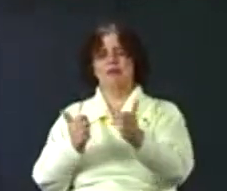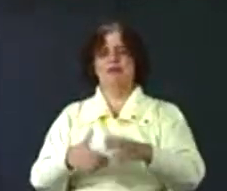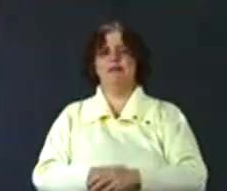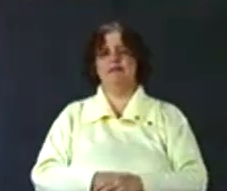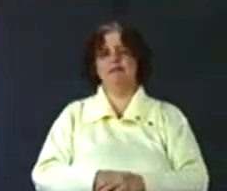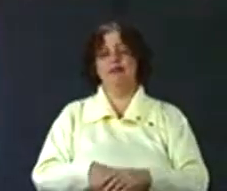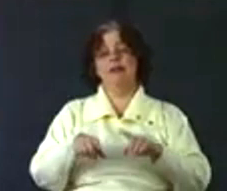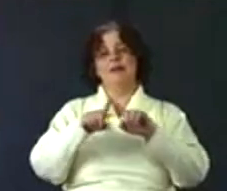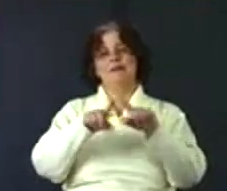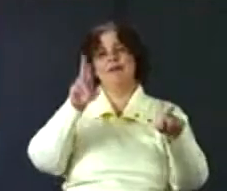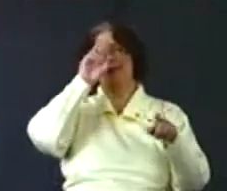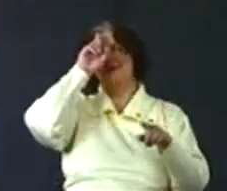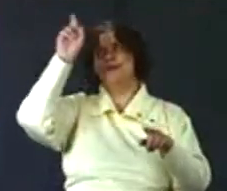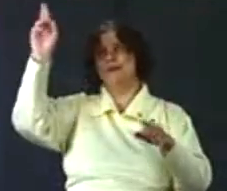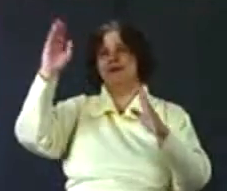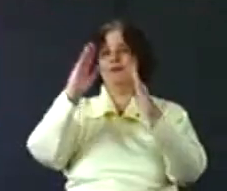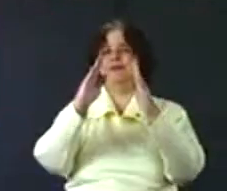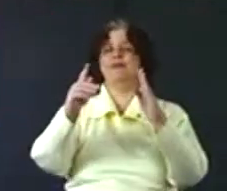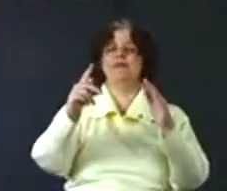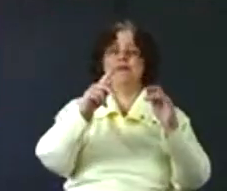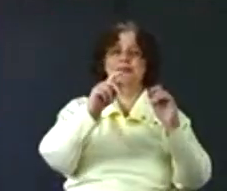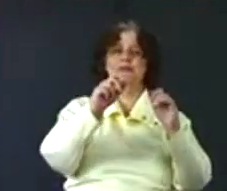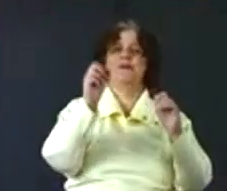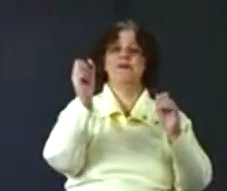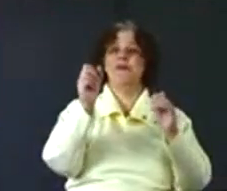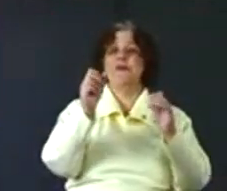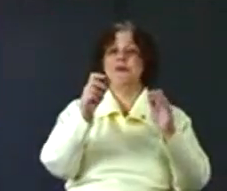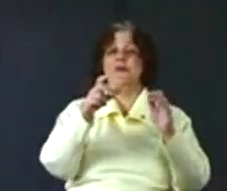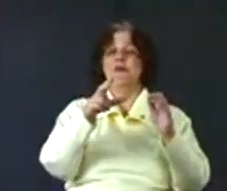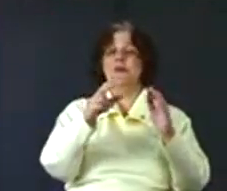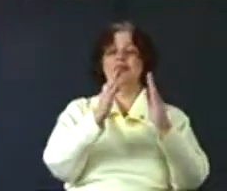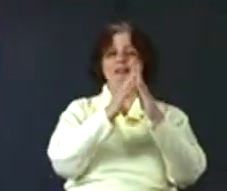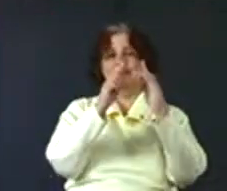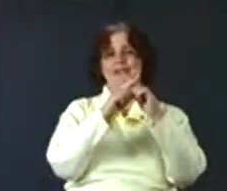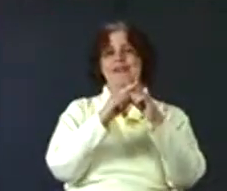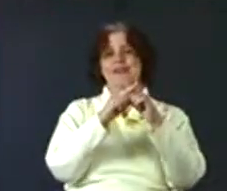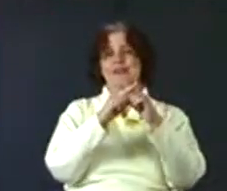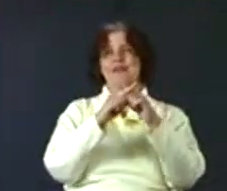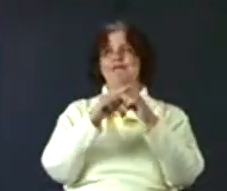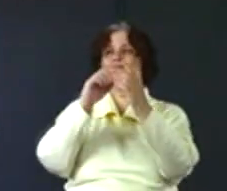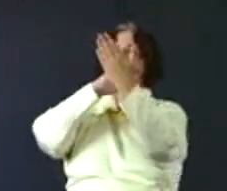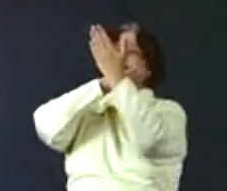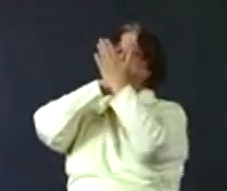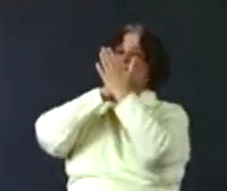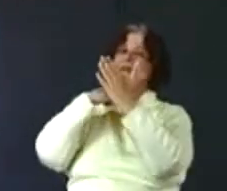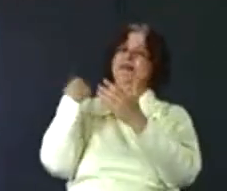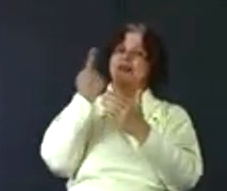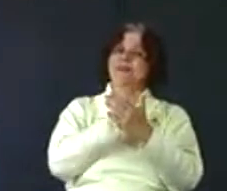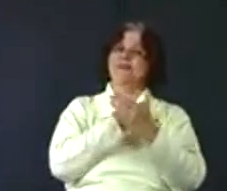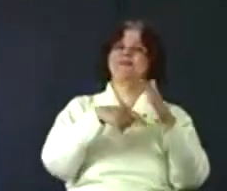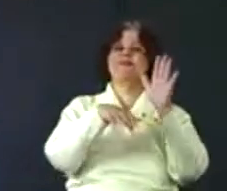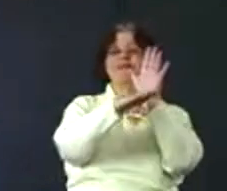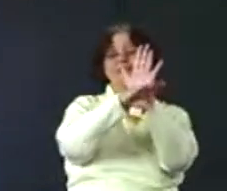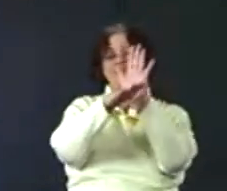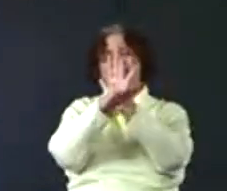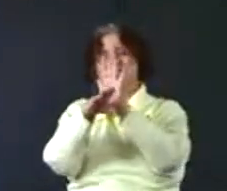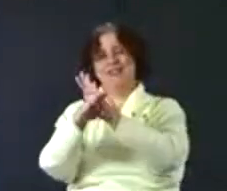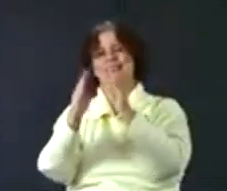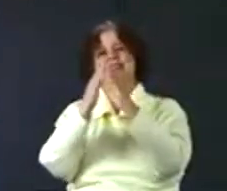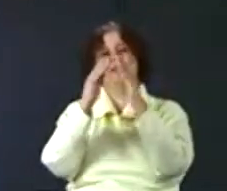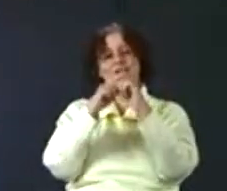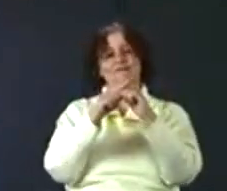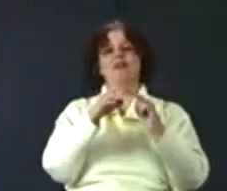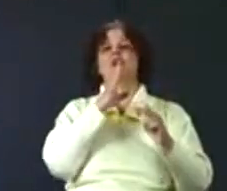da igreja nos conhece, o Senhor da igreja nos assiste, o Senhor da igreja nos sustenta, e Ele diz: eu conheço a